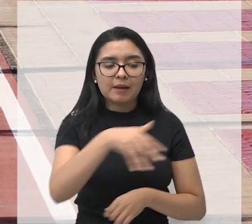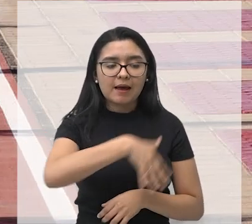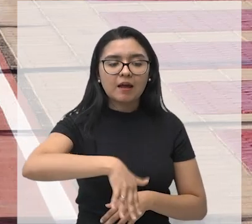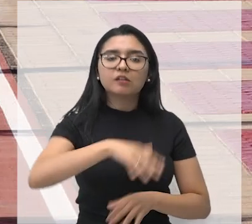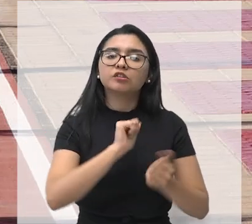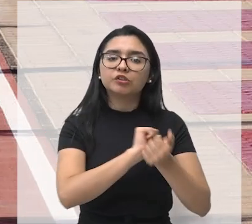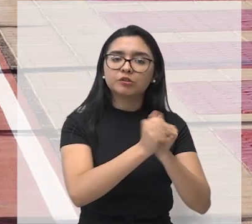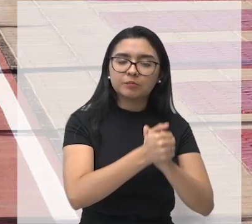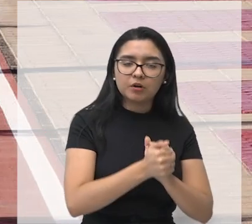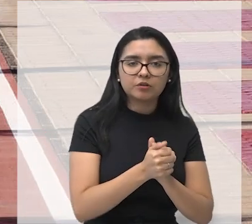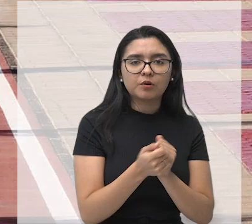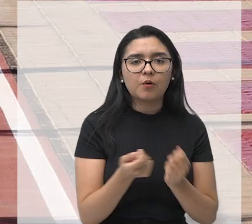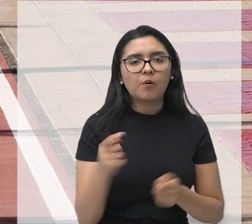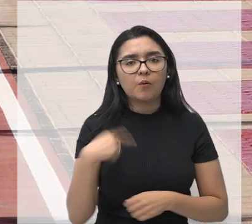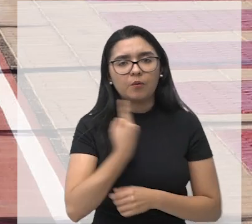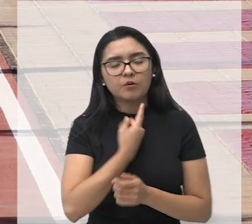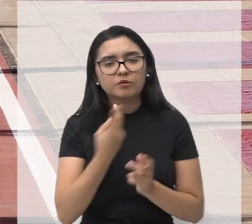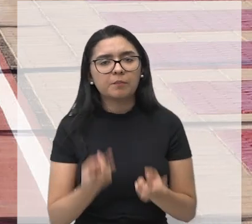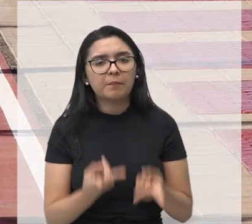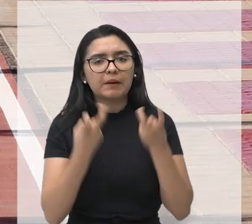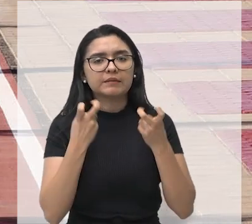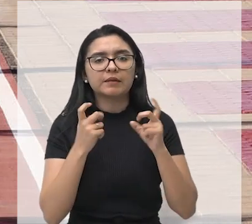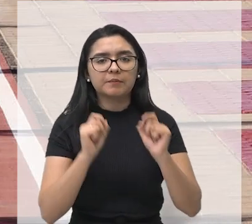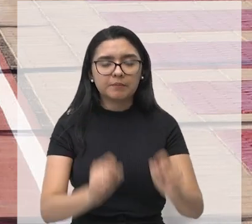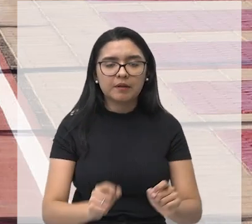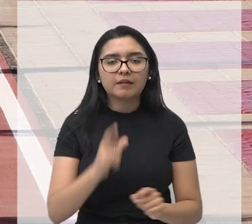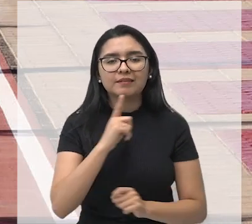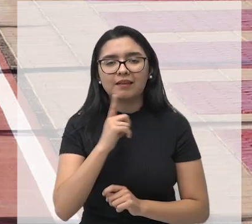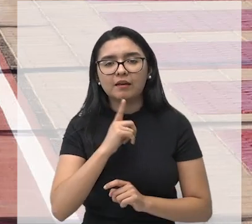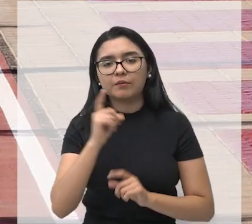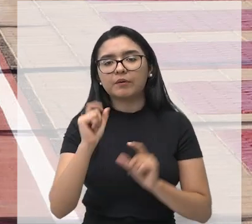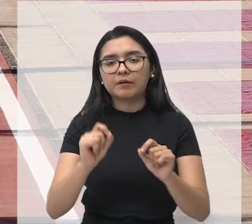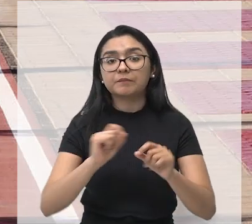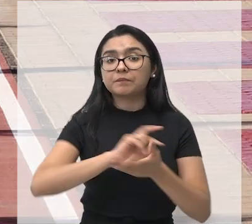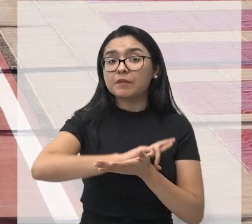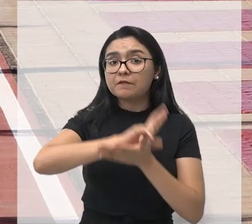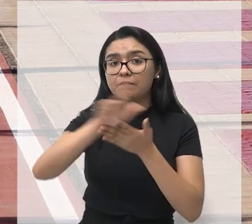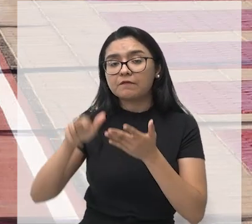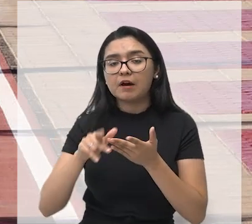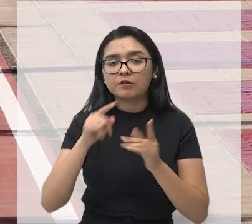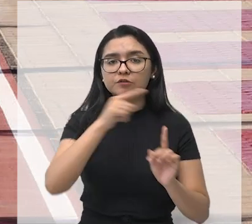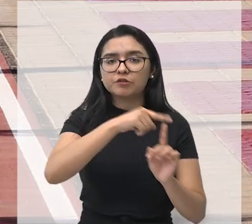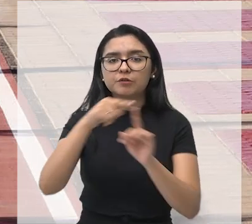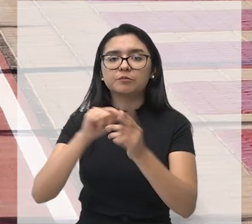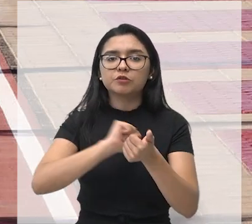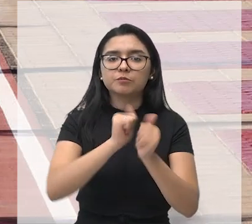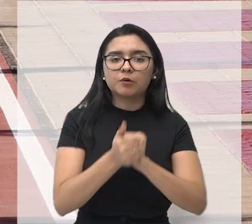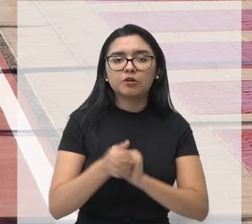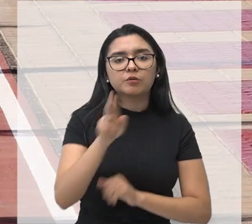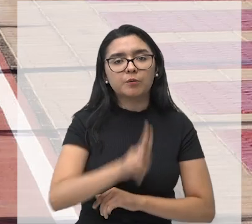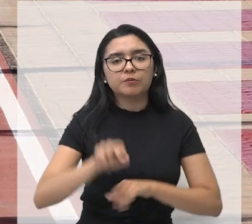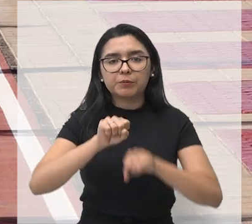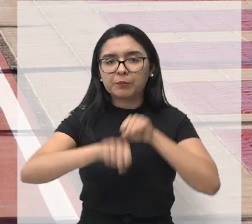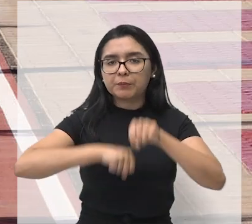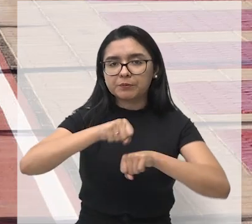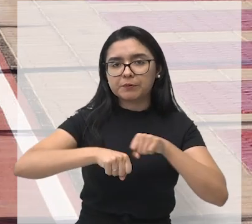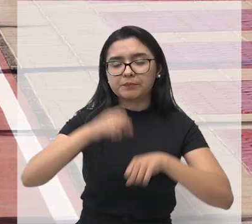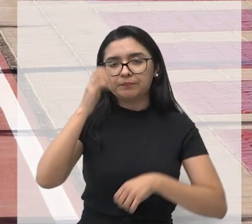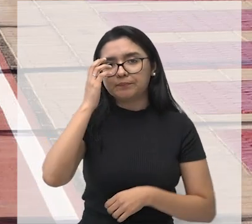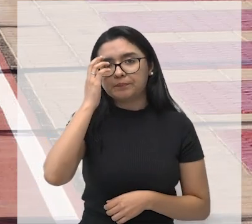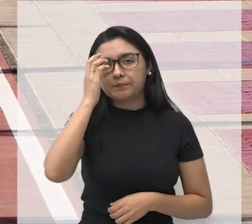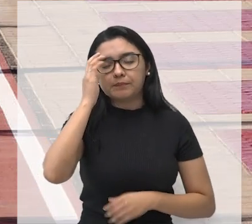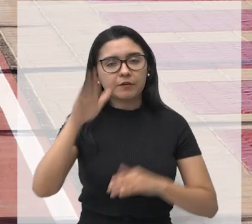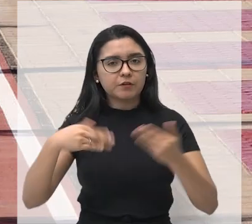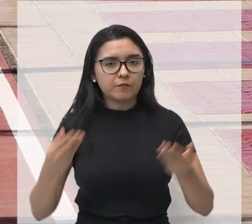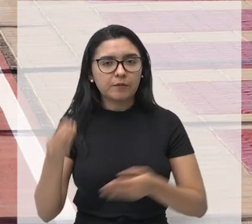Então a gente já consegue perceber, ver, acompanhar várias modalidades que utilizam aí a bike.